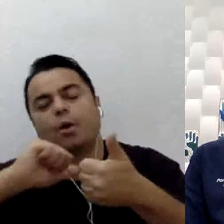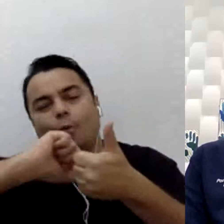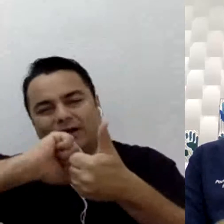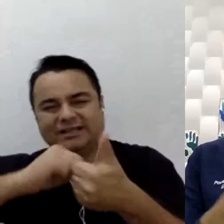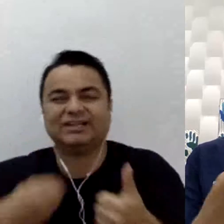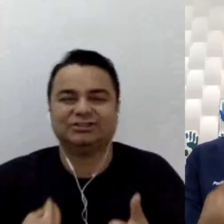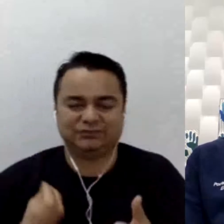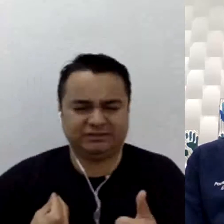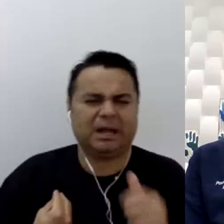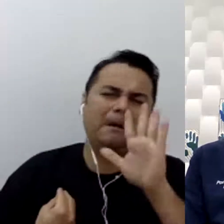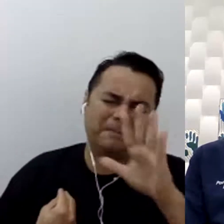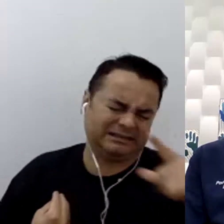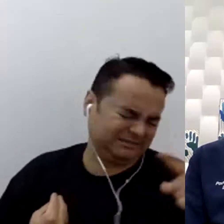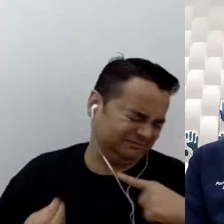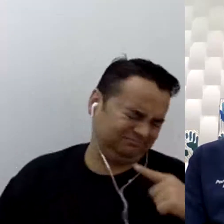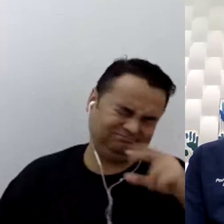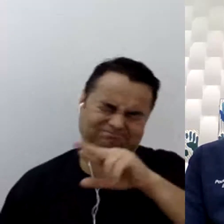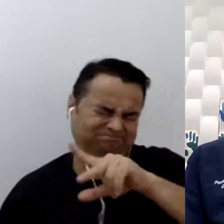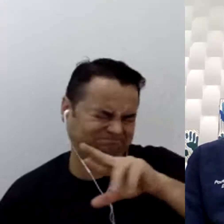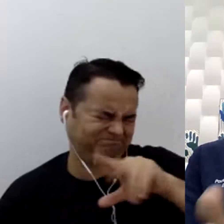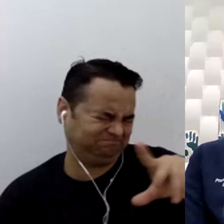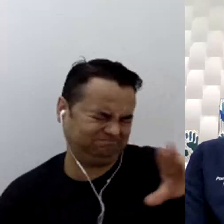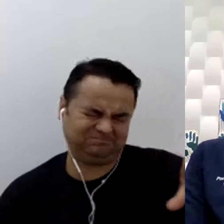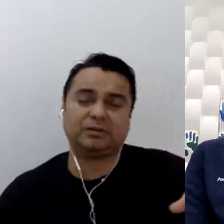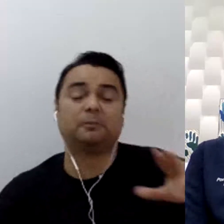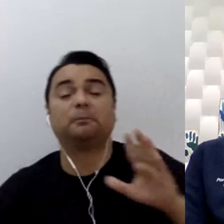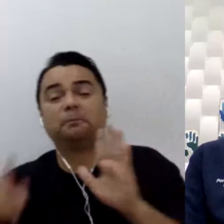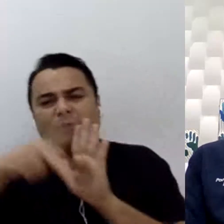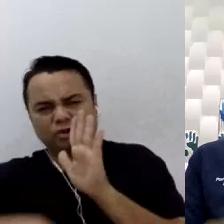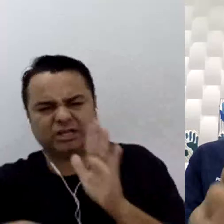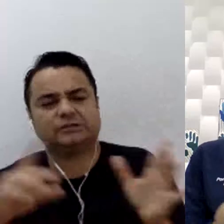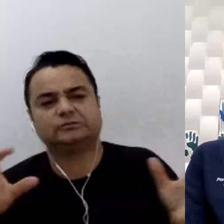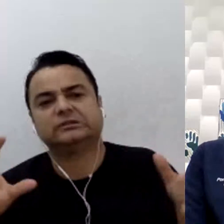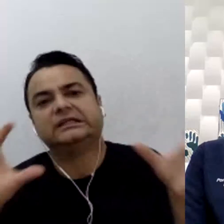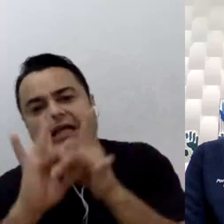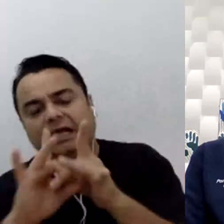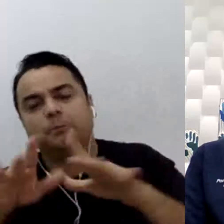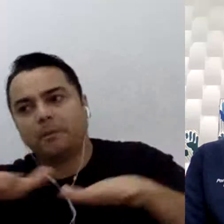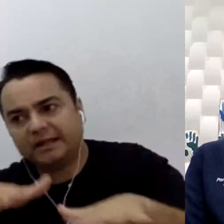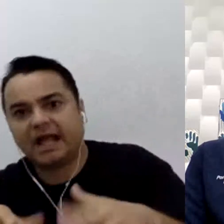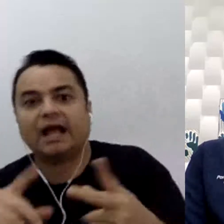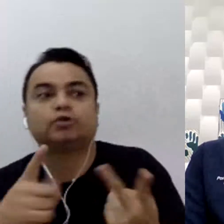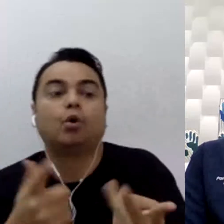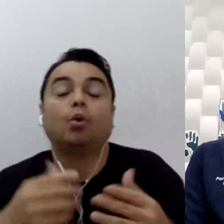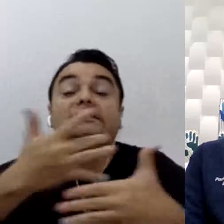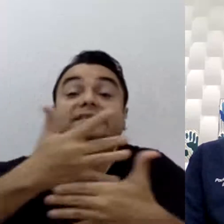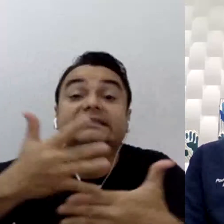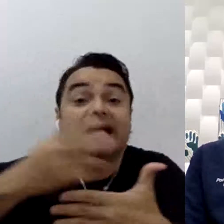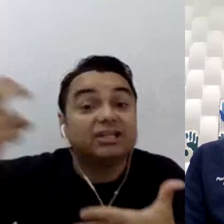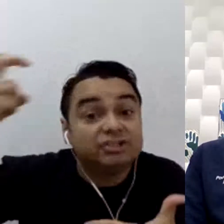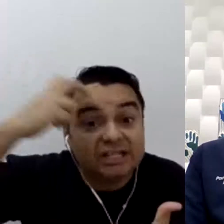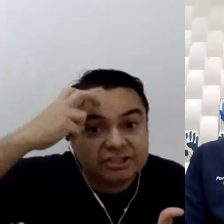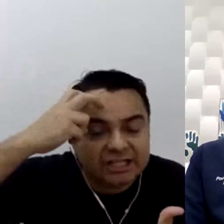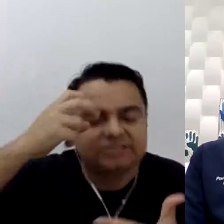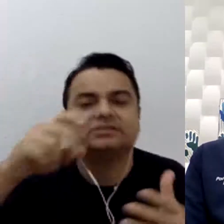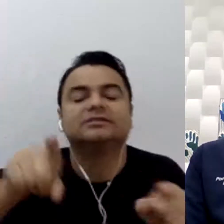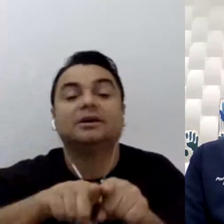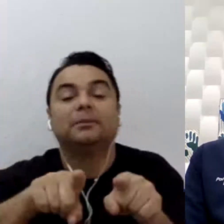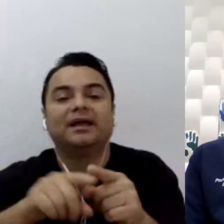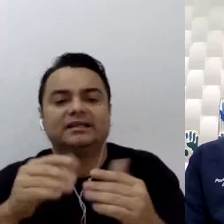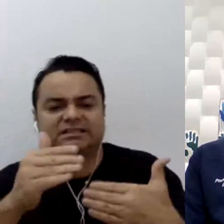vida. Mas existem vários outros projetos ligados à mobilidade, cidades inteligentes, desenvolvimento, a